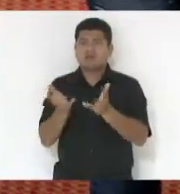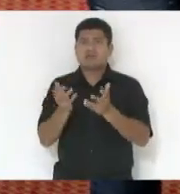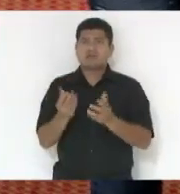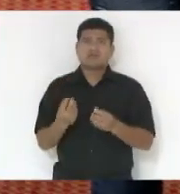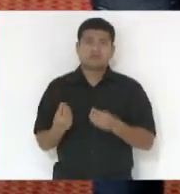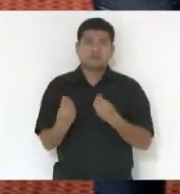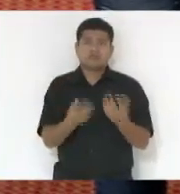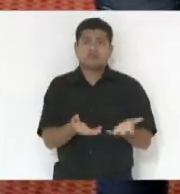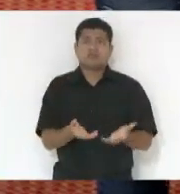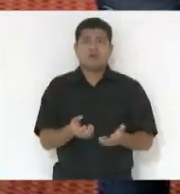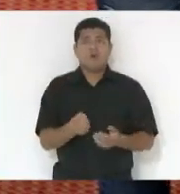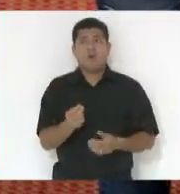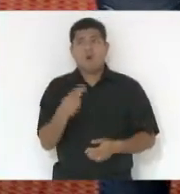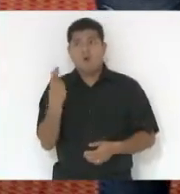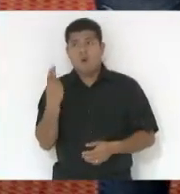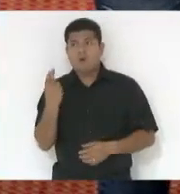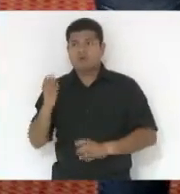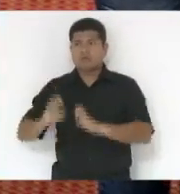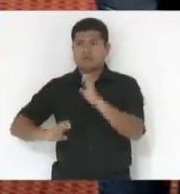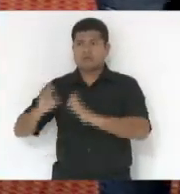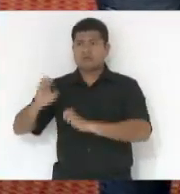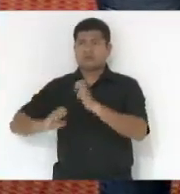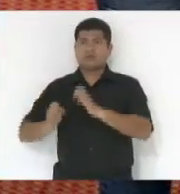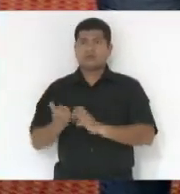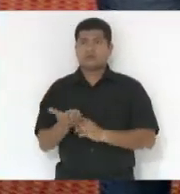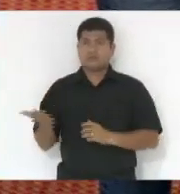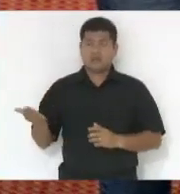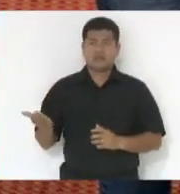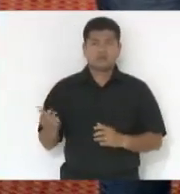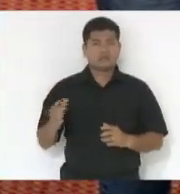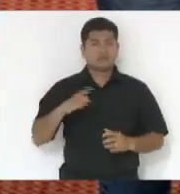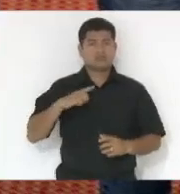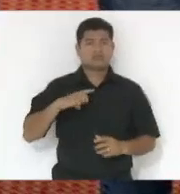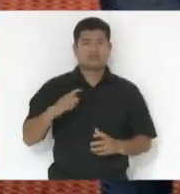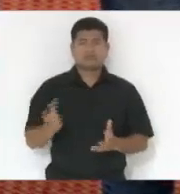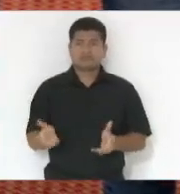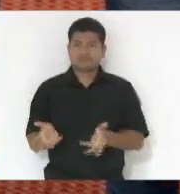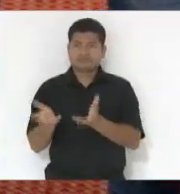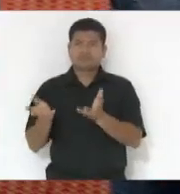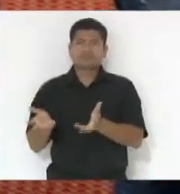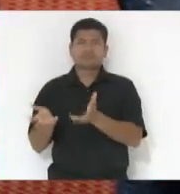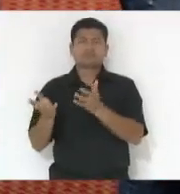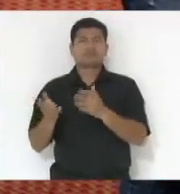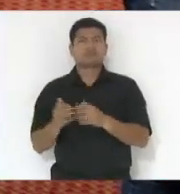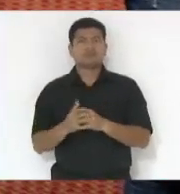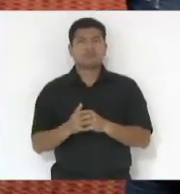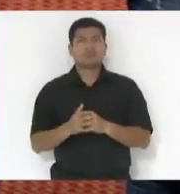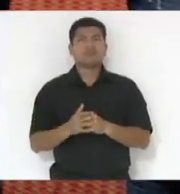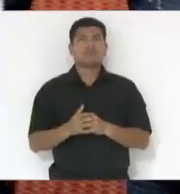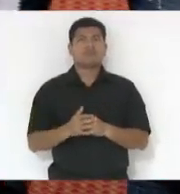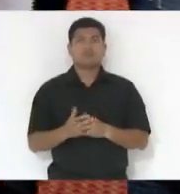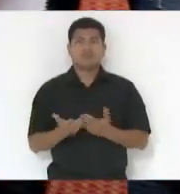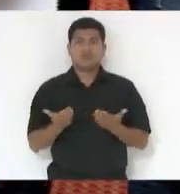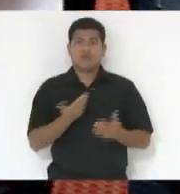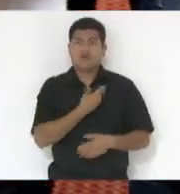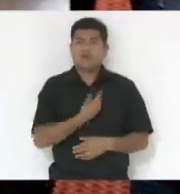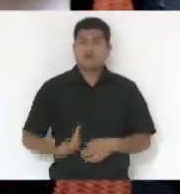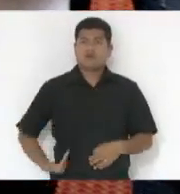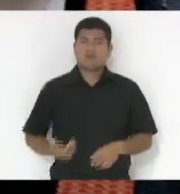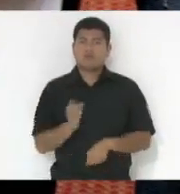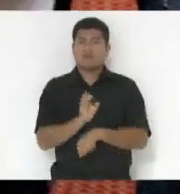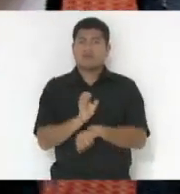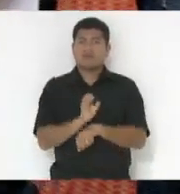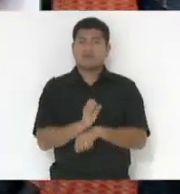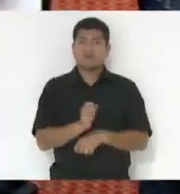são informações sobre as empresas que efetivamente receberam esses incentivos do governo estadual. Então, eu acho que é aí